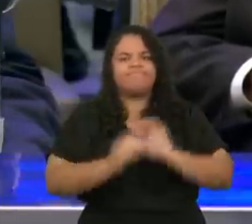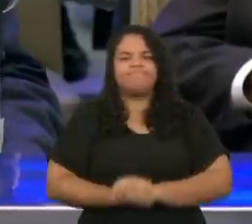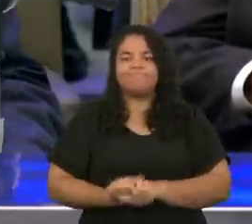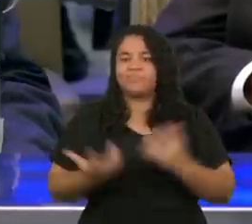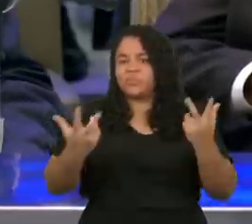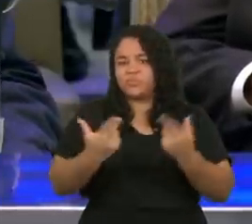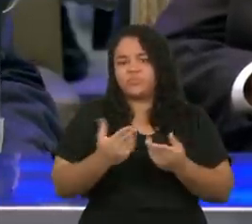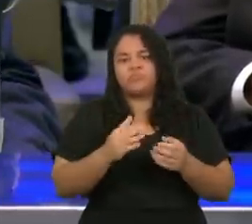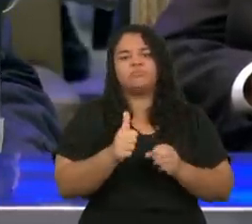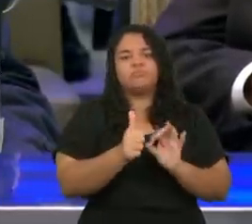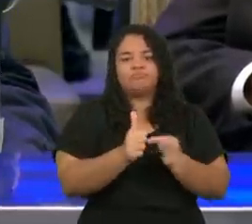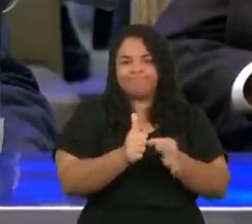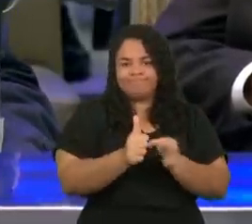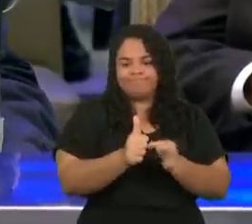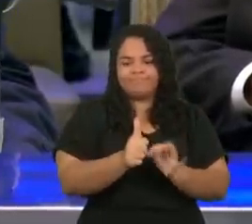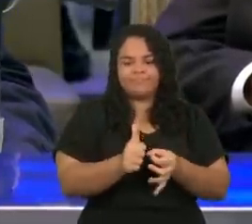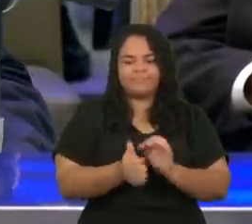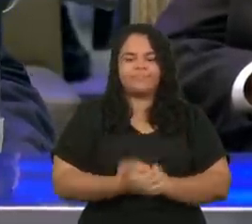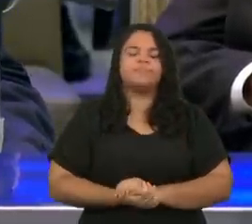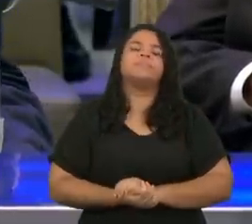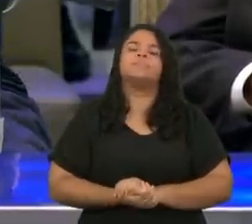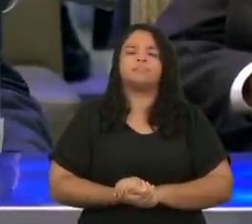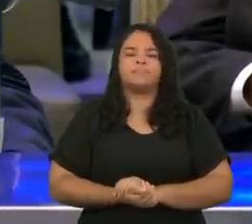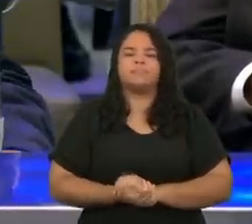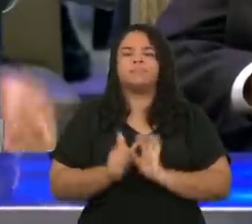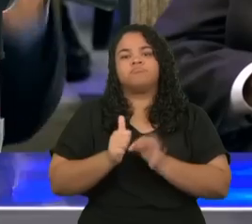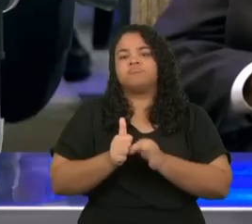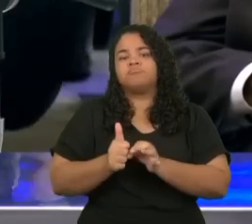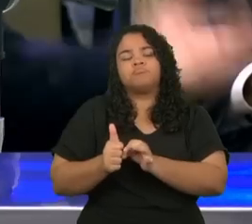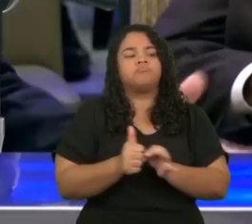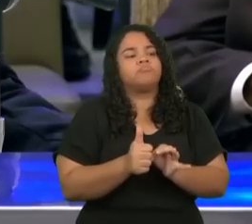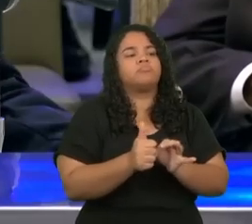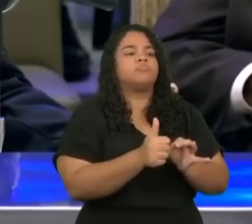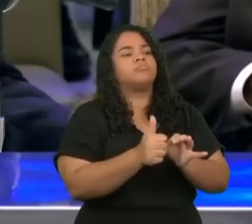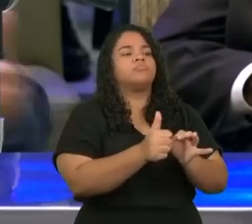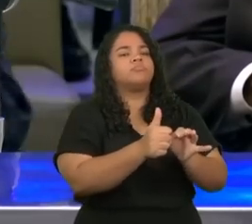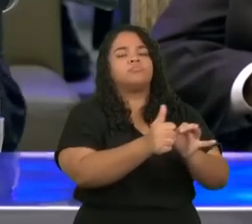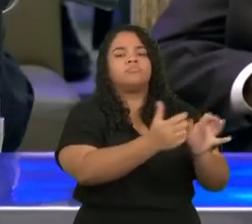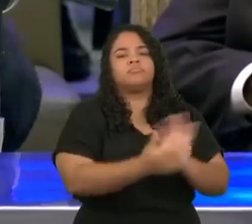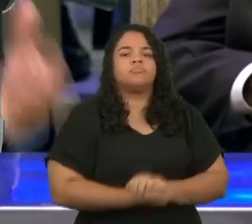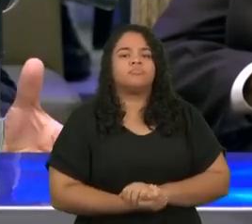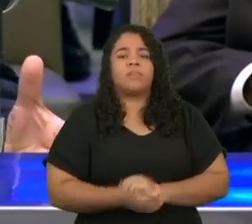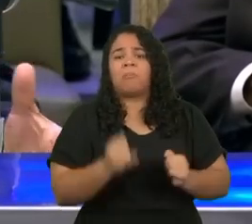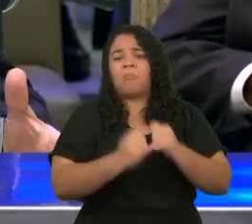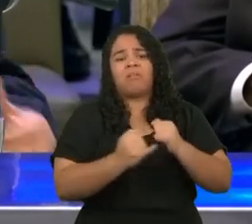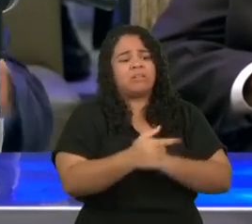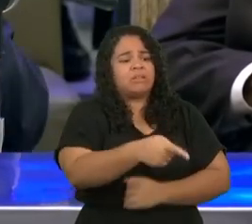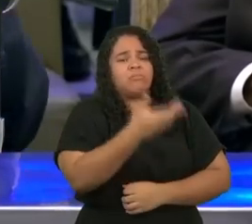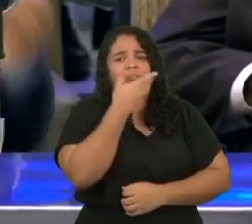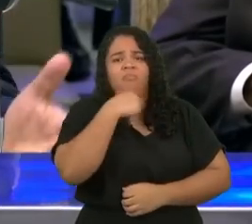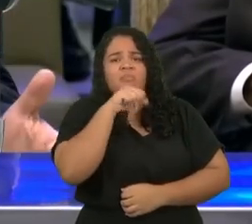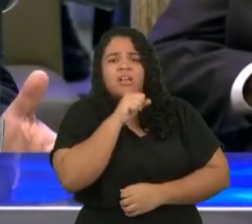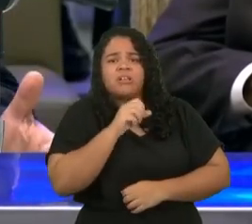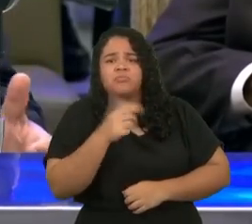dessa forma nos diz aqui e saiu de lá saiu como uma filha que sai sem dizer para onde vai nem